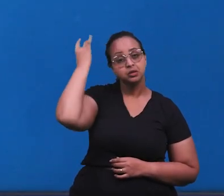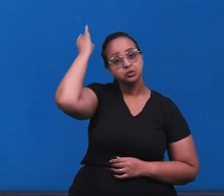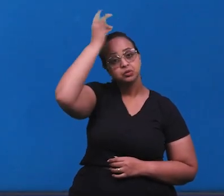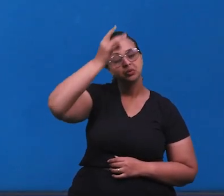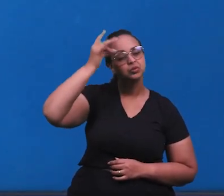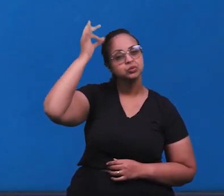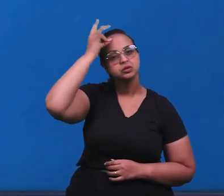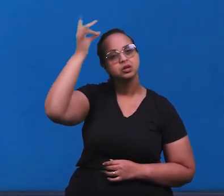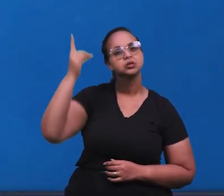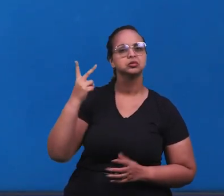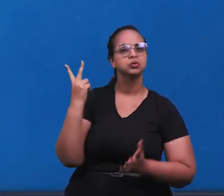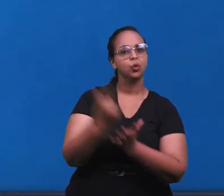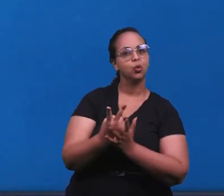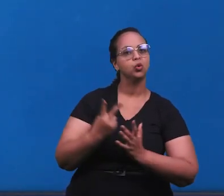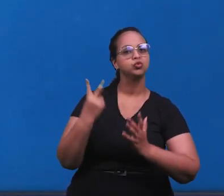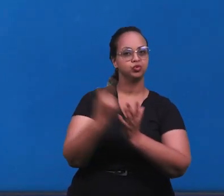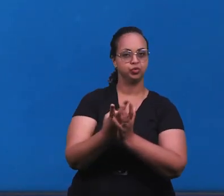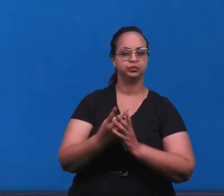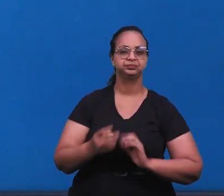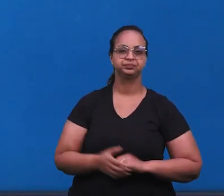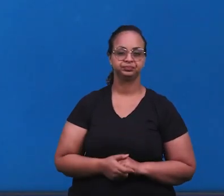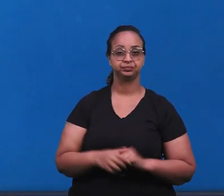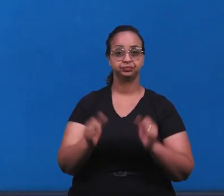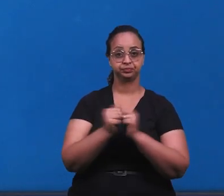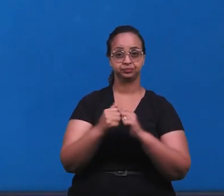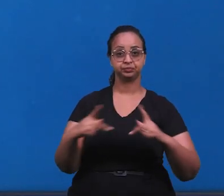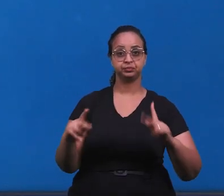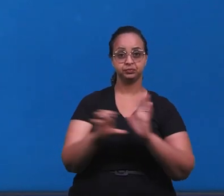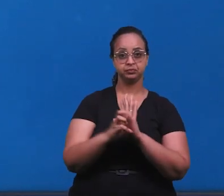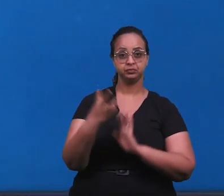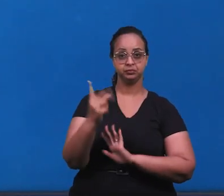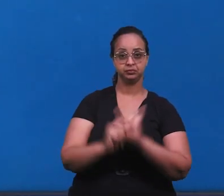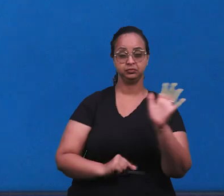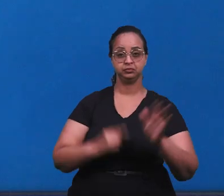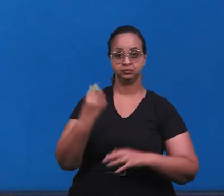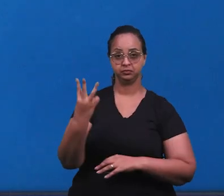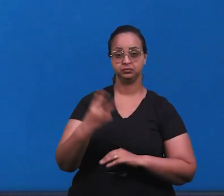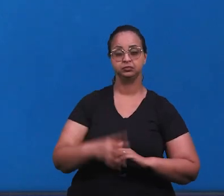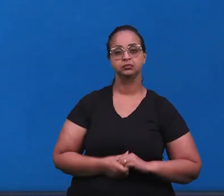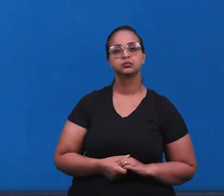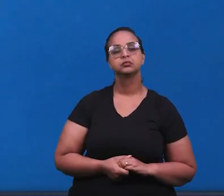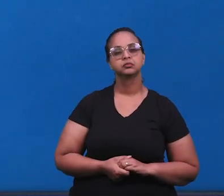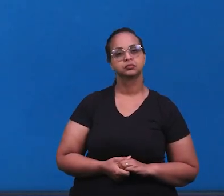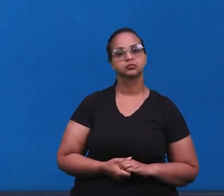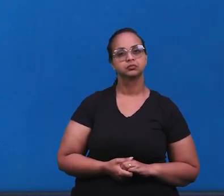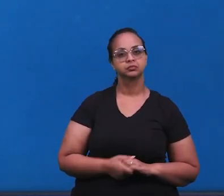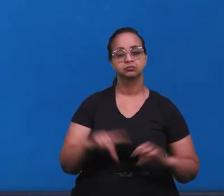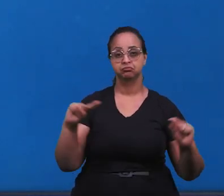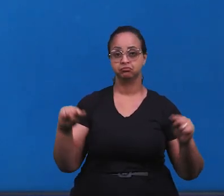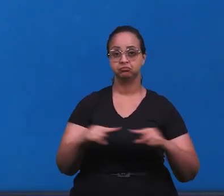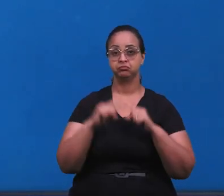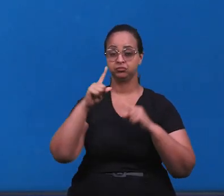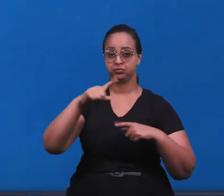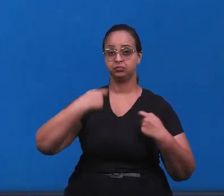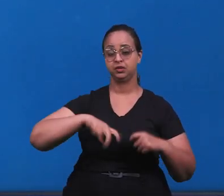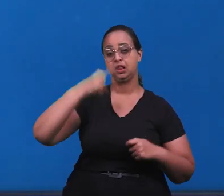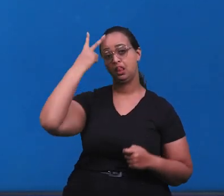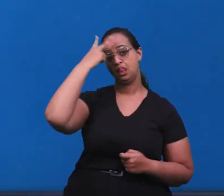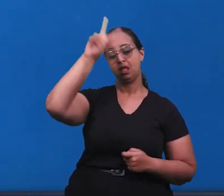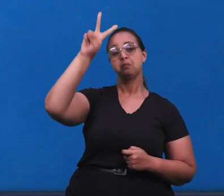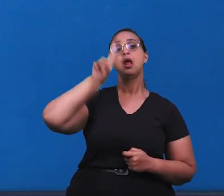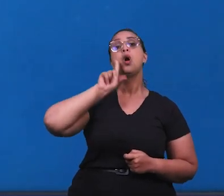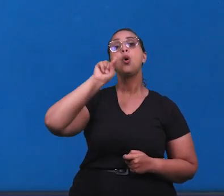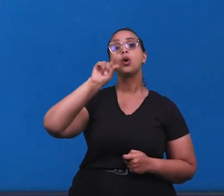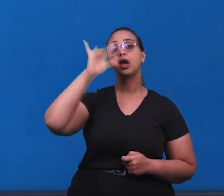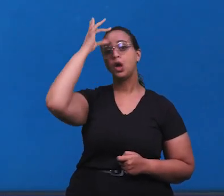meio como remanescentes. Em Apocalipse capítulo 3, verso 3, ela disse, né? Está dizendo: lembra-te, pois, do que